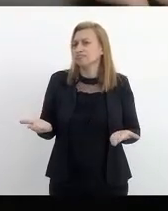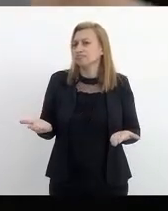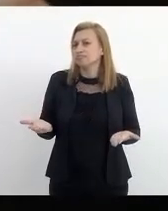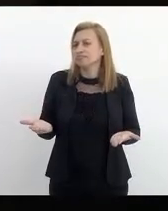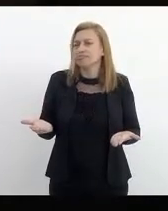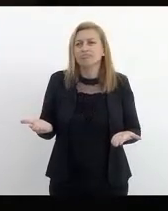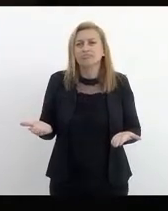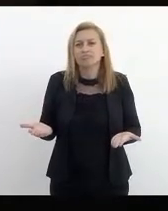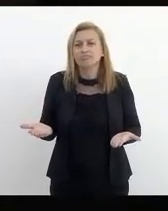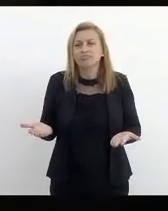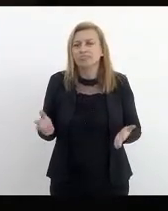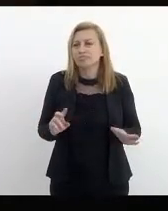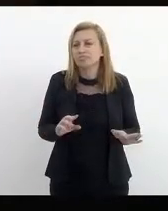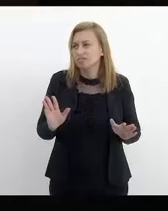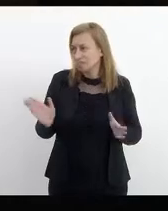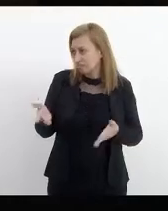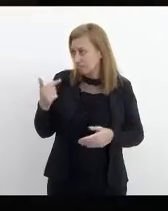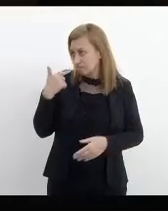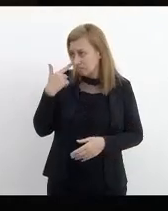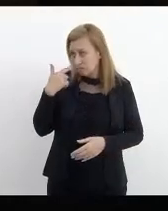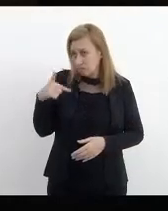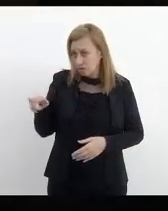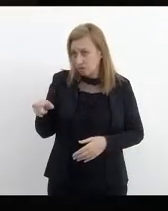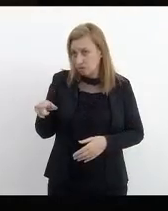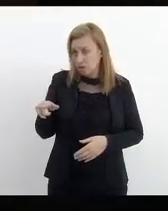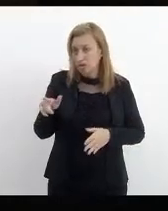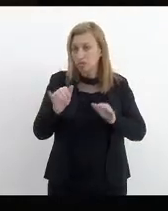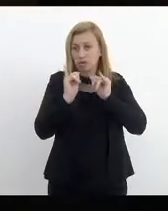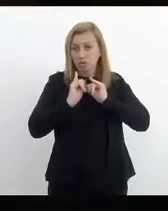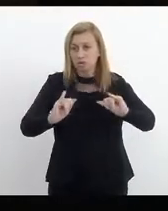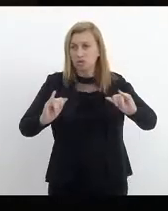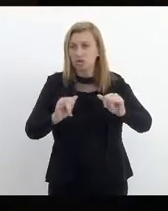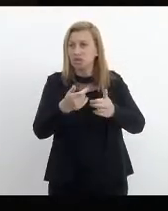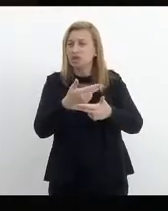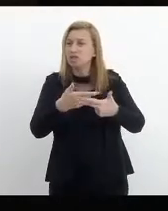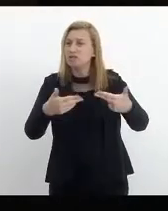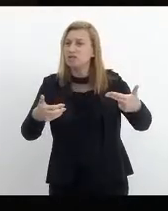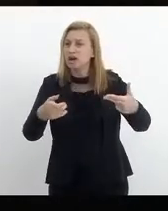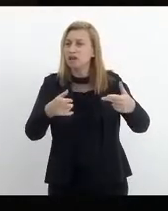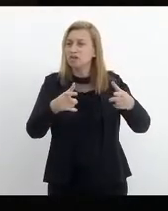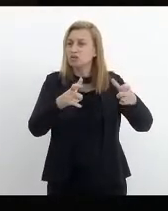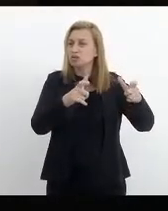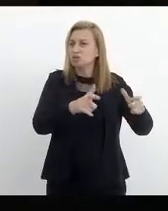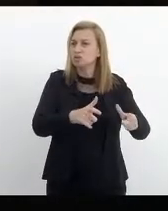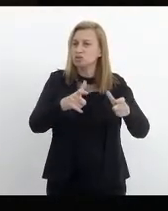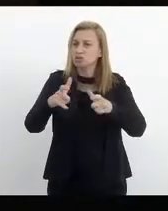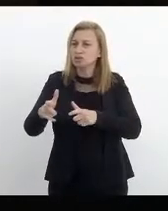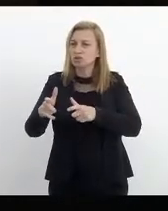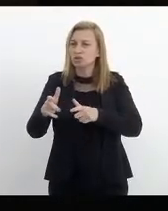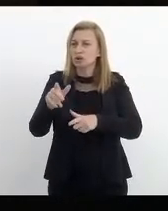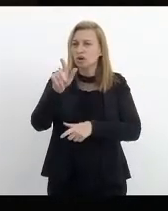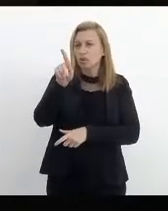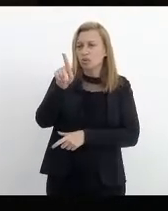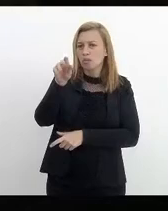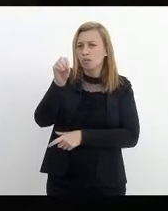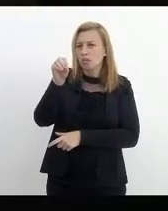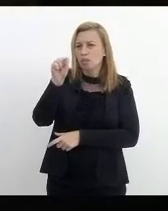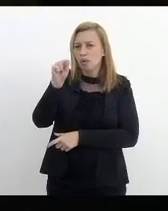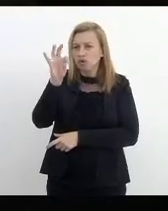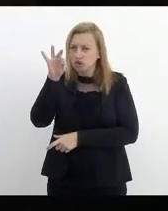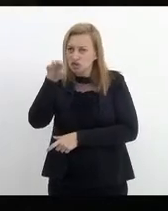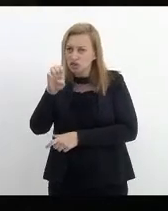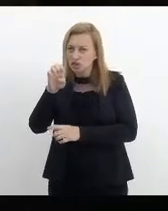e nesse final de semana mesmo eu vi o anúncio de que vários postes já foram retirados